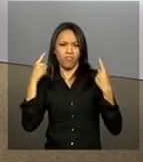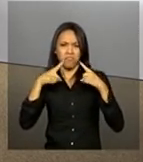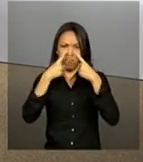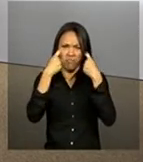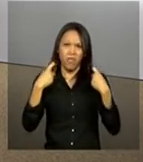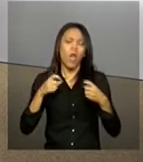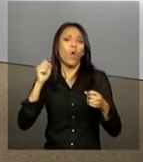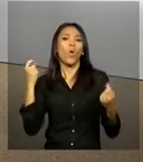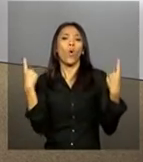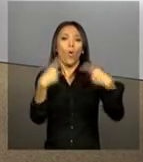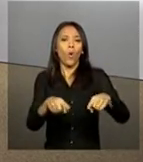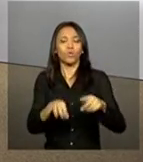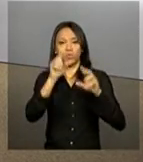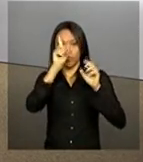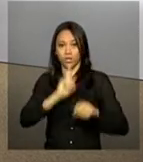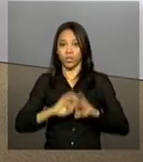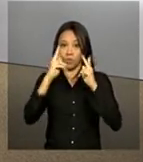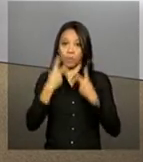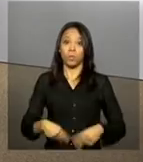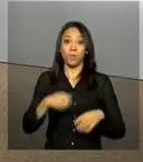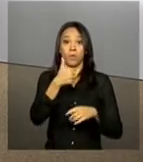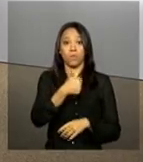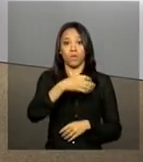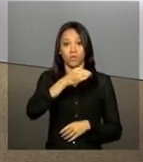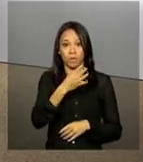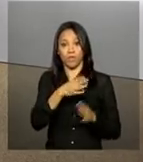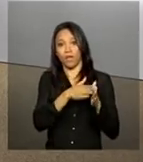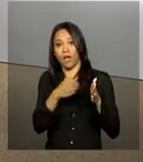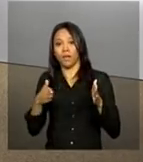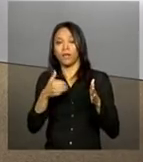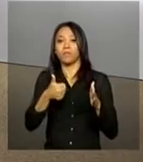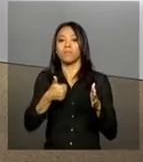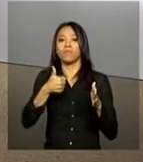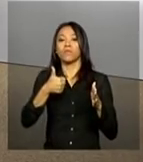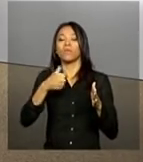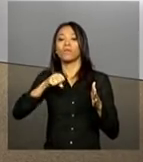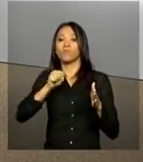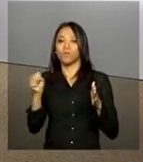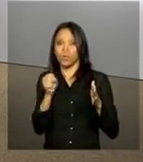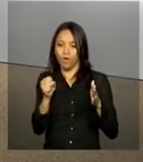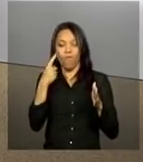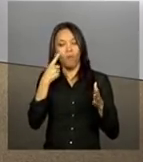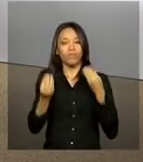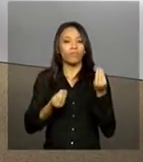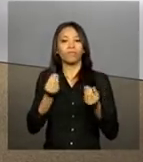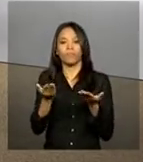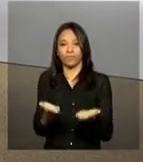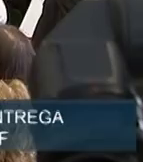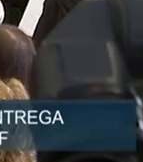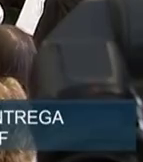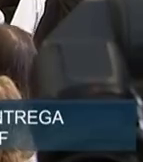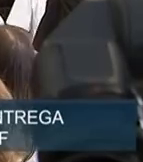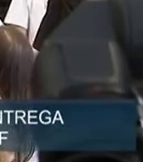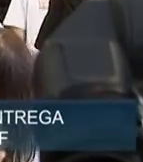humanos praticadas entre 1946 e 1988 vamos acompanhar